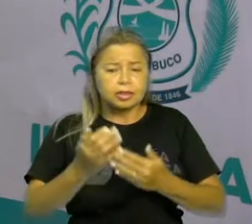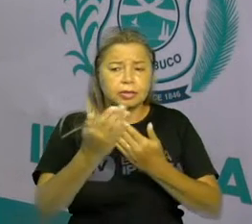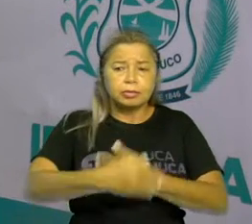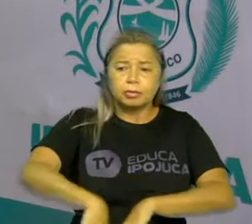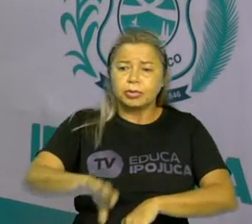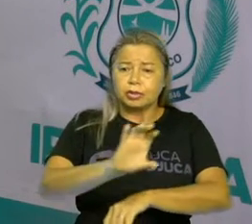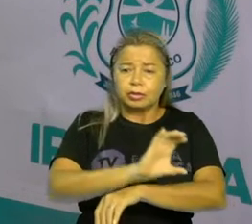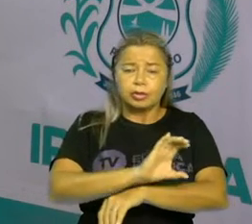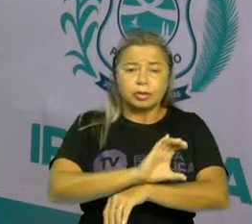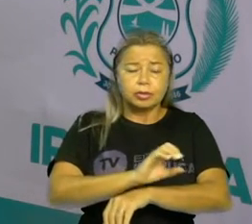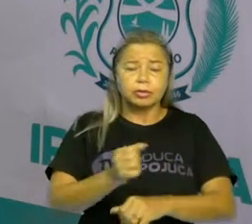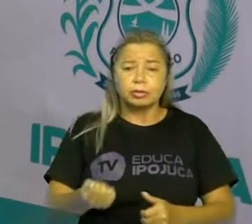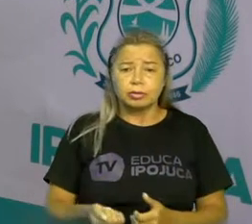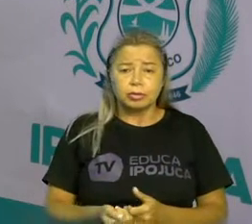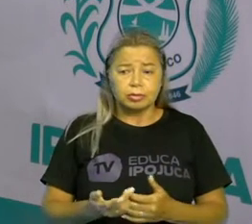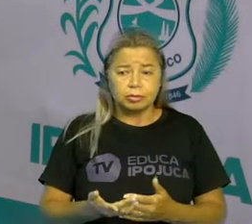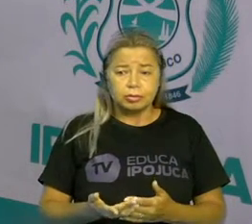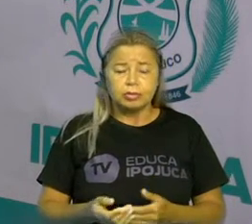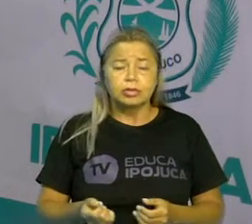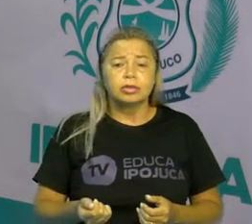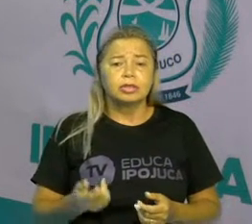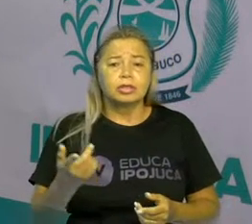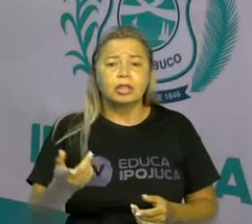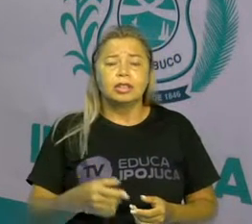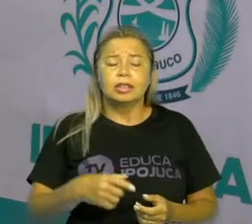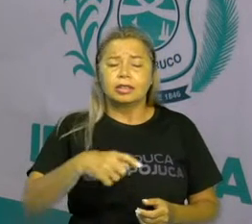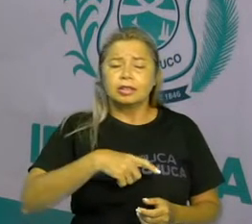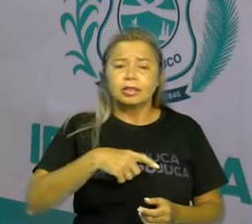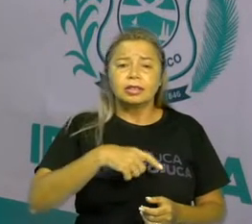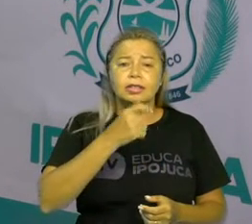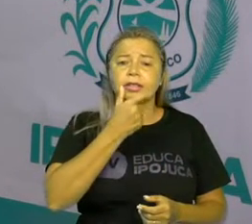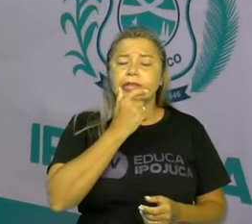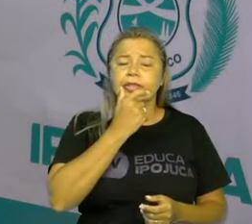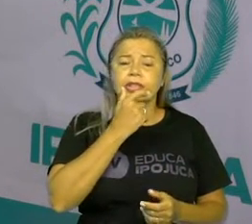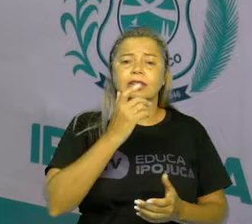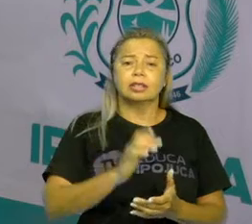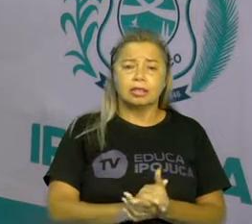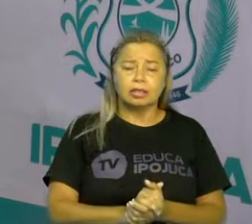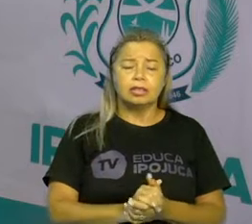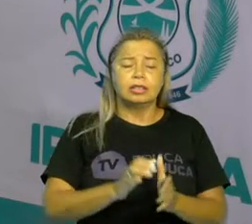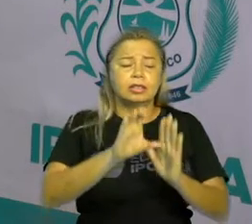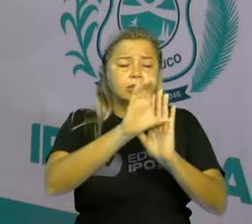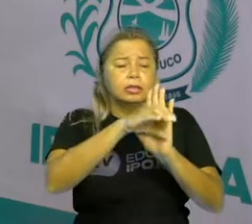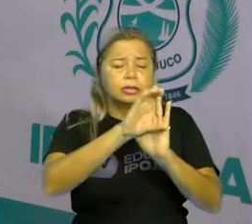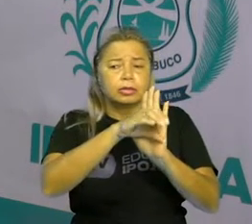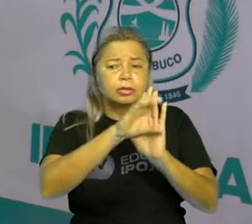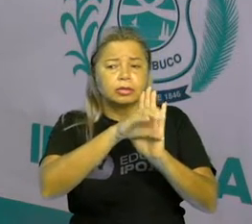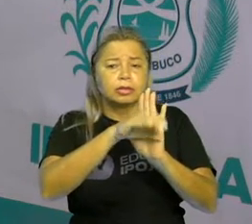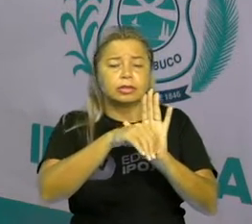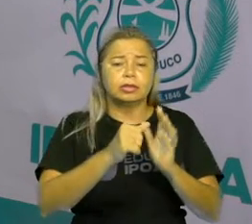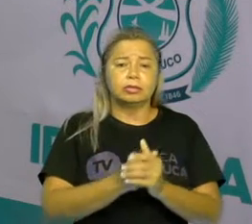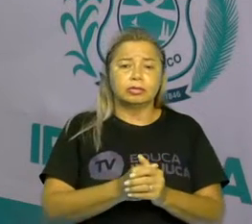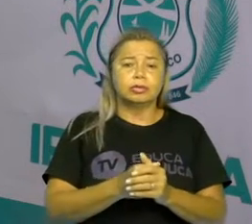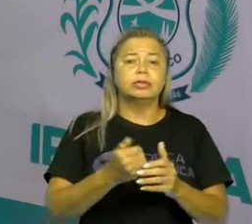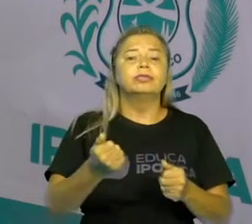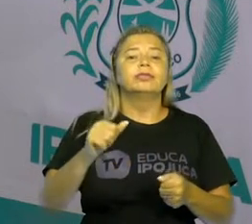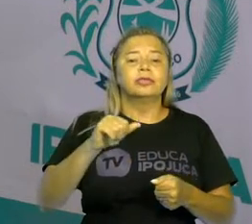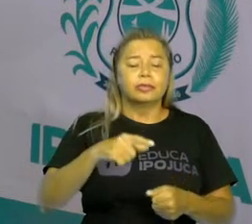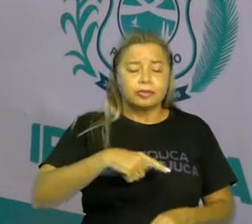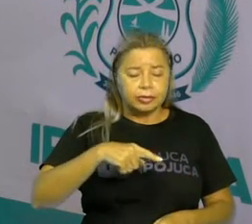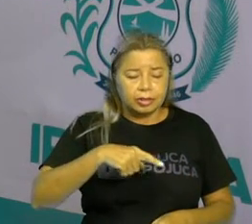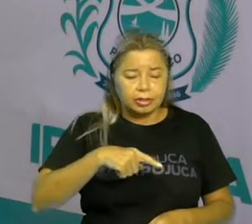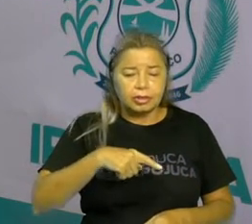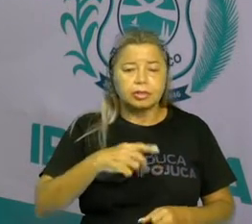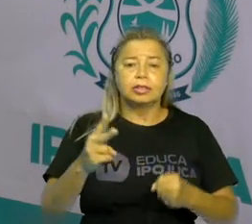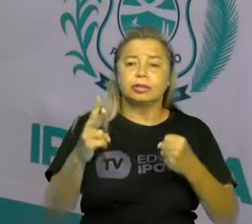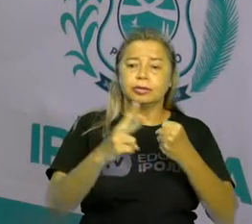prova, que vá cair que caia a língua inglesa como conteúdo, ele vai estar lá, junto com o verbo to